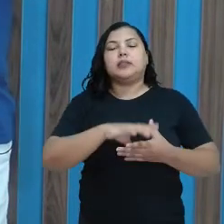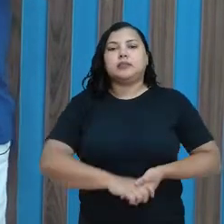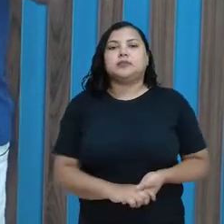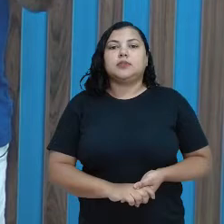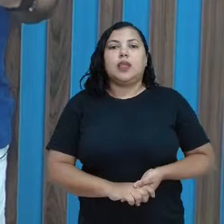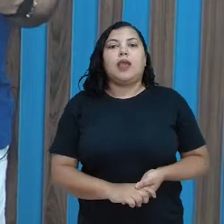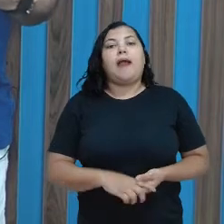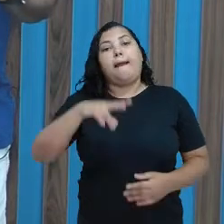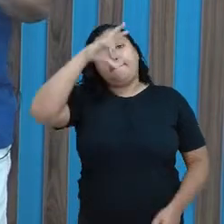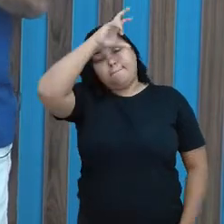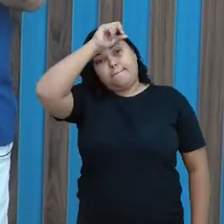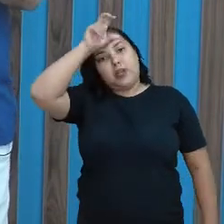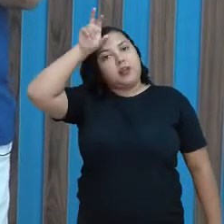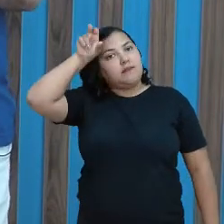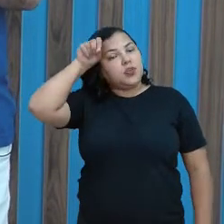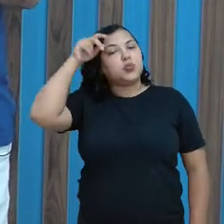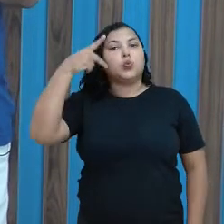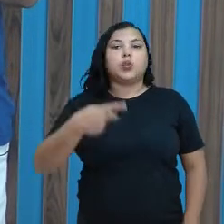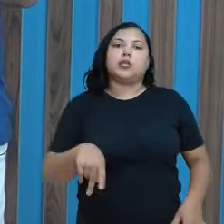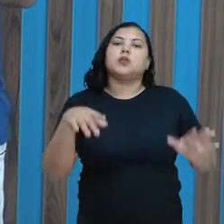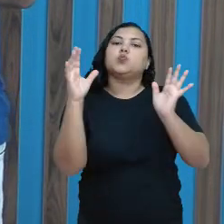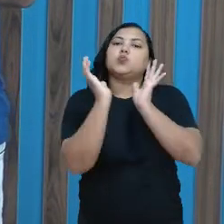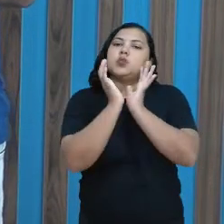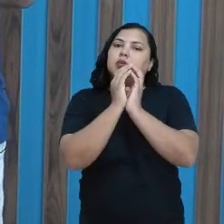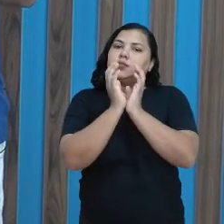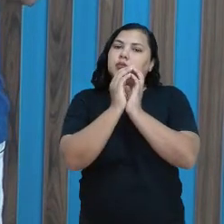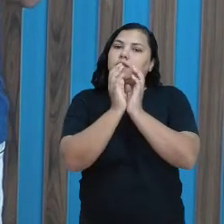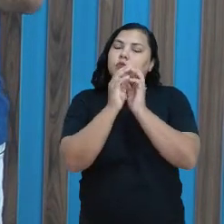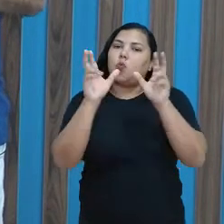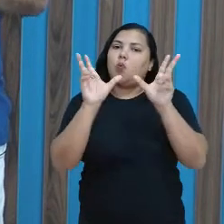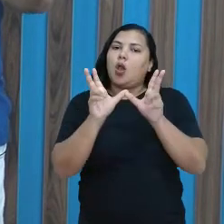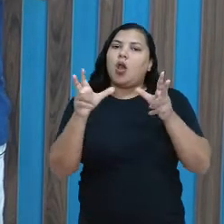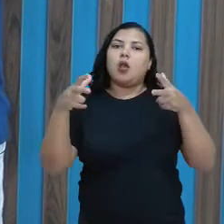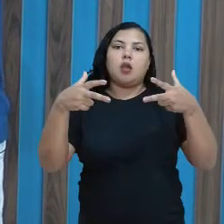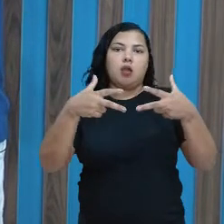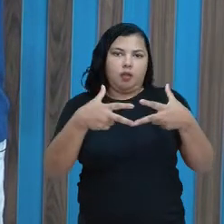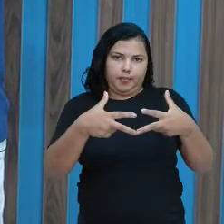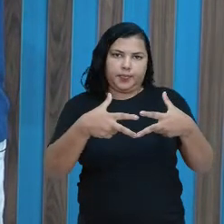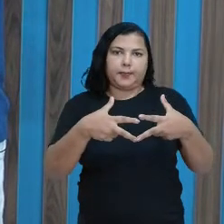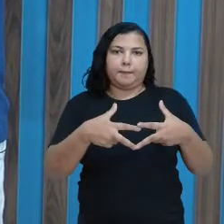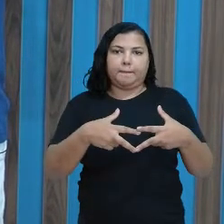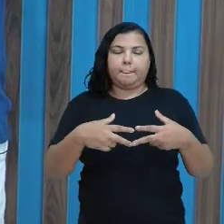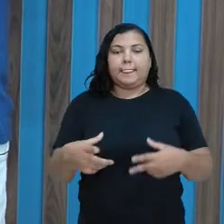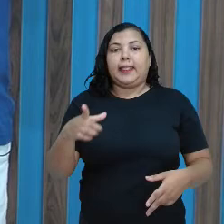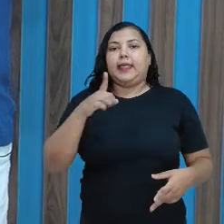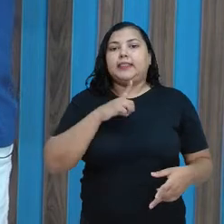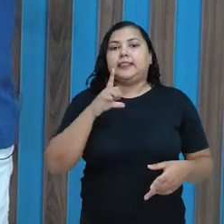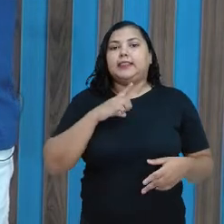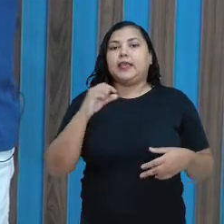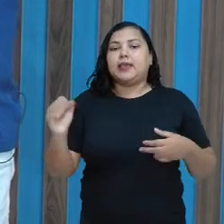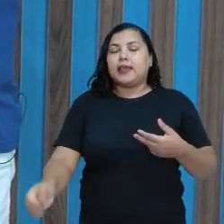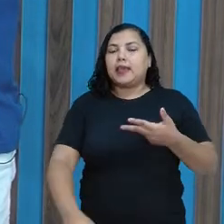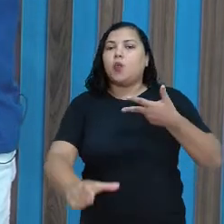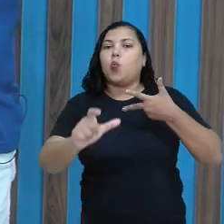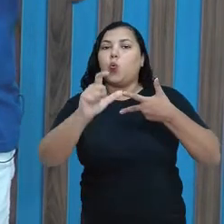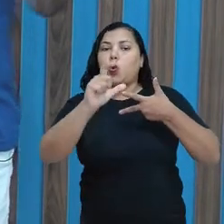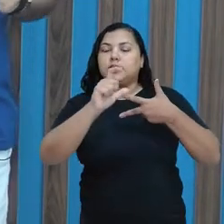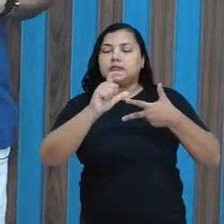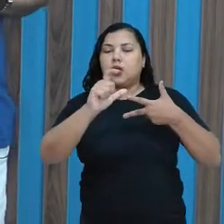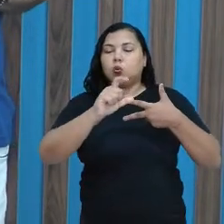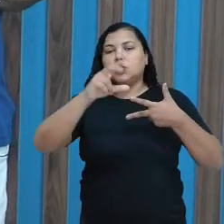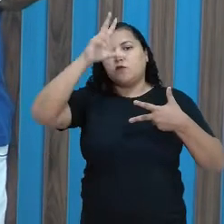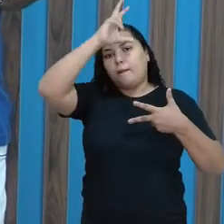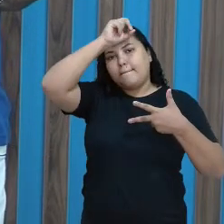a Prefeitura do Recife com a Câmara Municipal do Recife, então a gente tem o Poder Executivo representado pelo prefeito